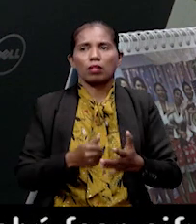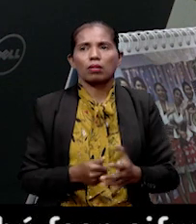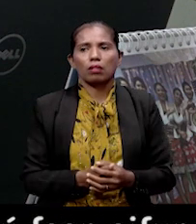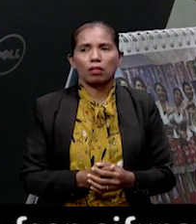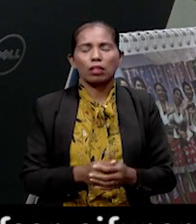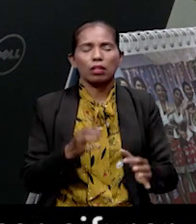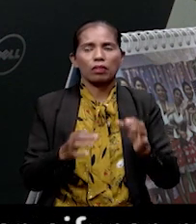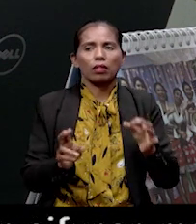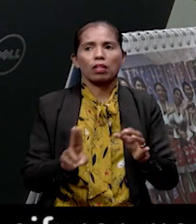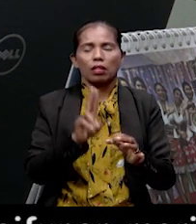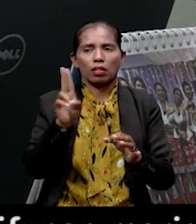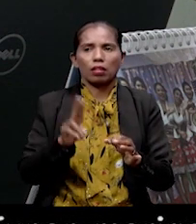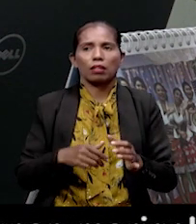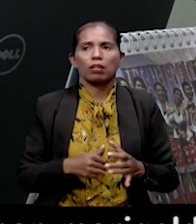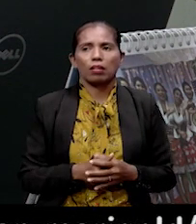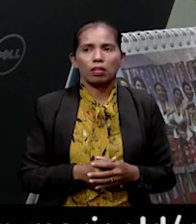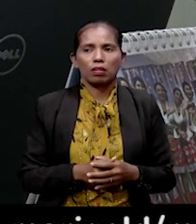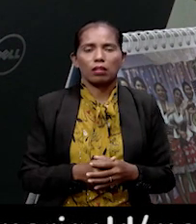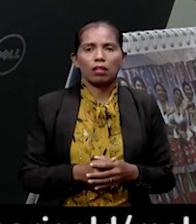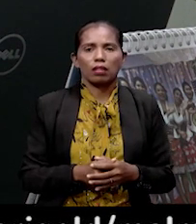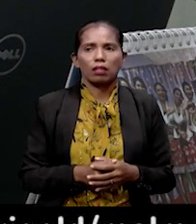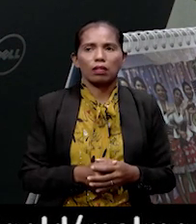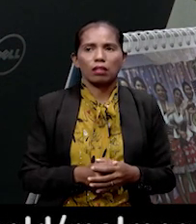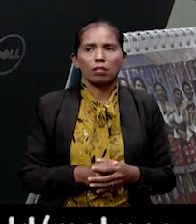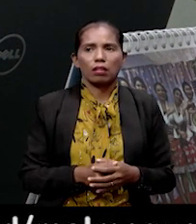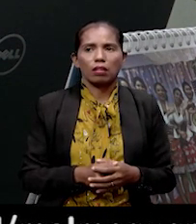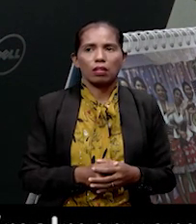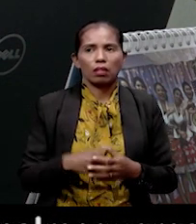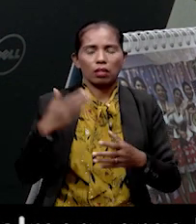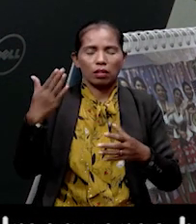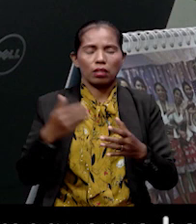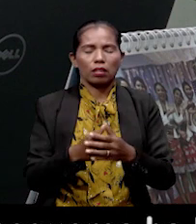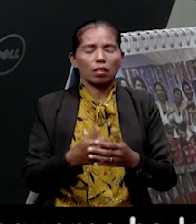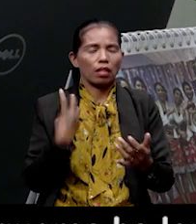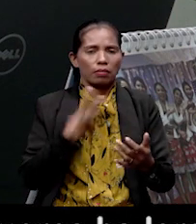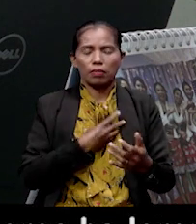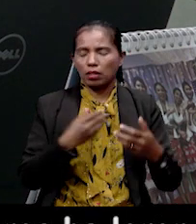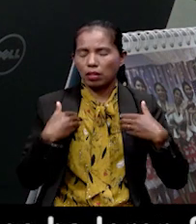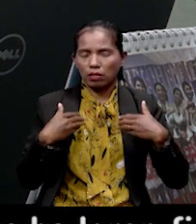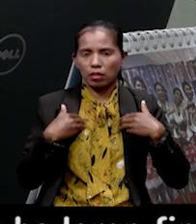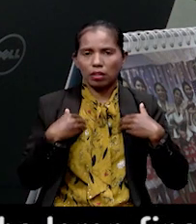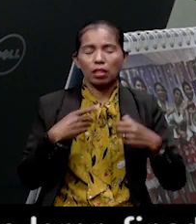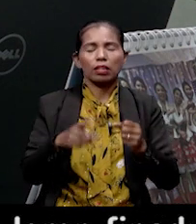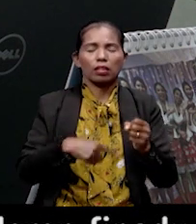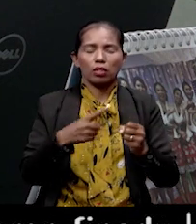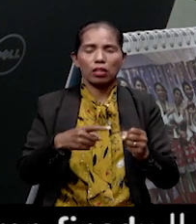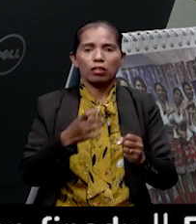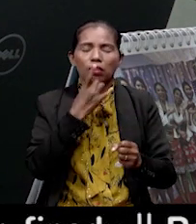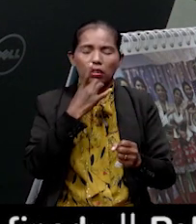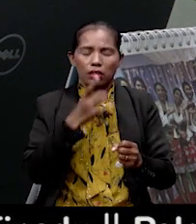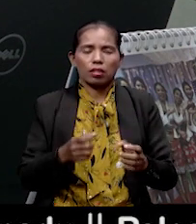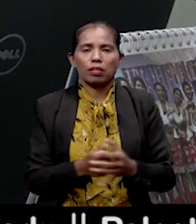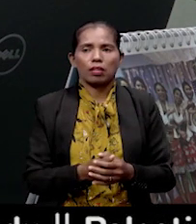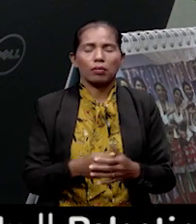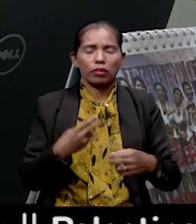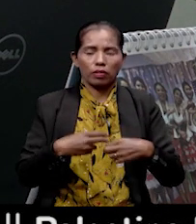usa lampra o lampra telepon ini. Iha centro saúde nerasik sirok iha generator. Ida nema dificulta wen hira iha